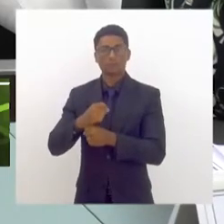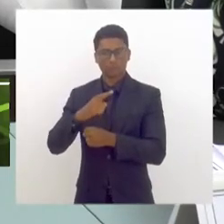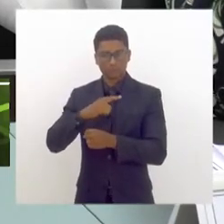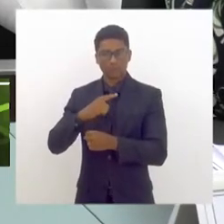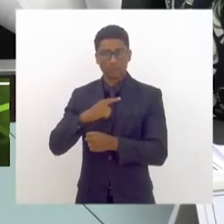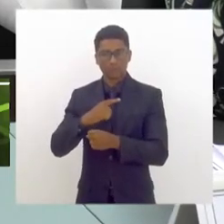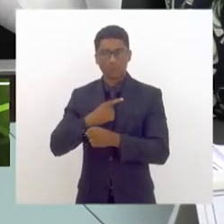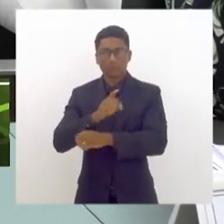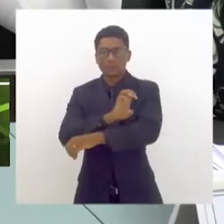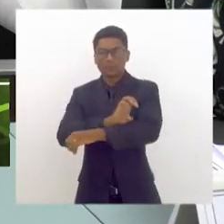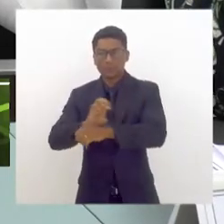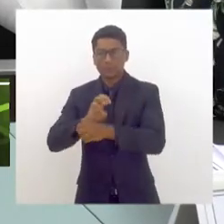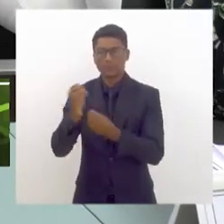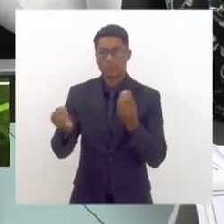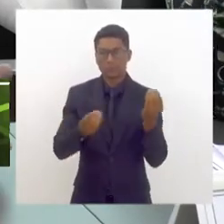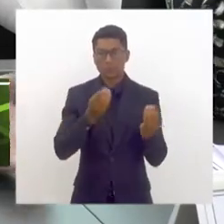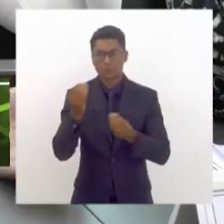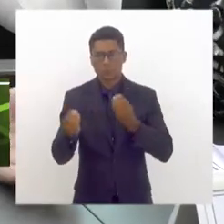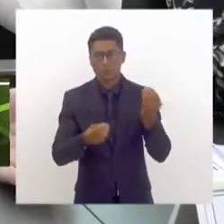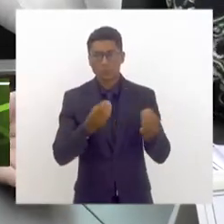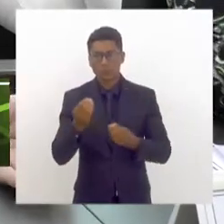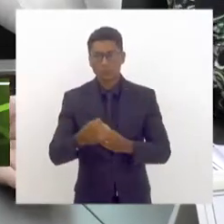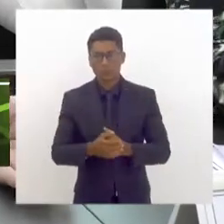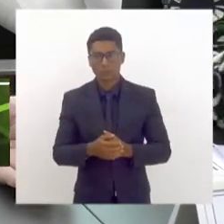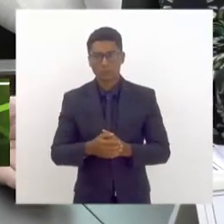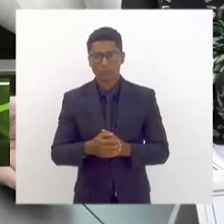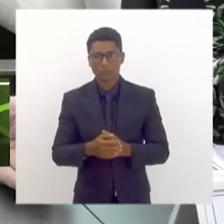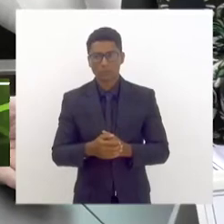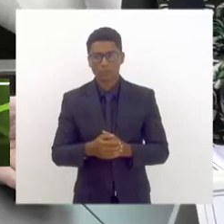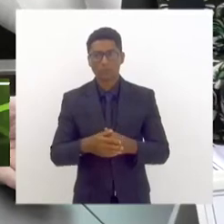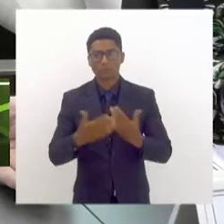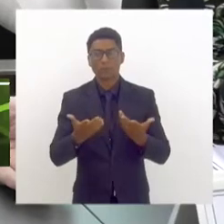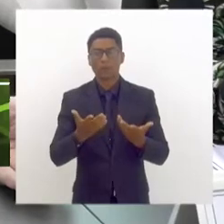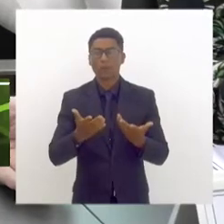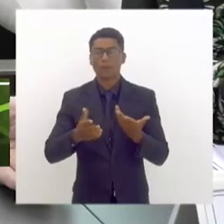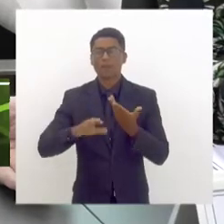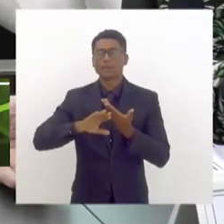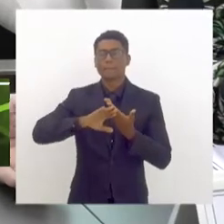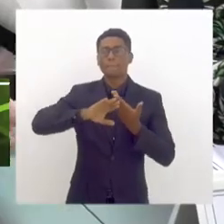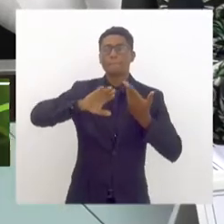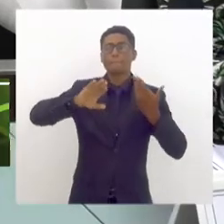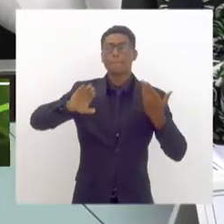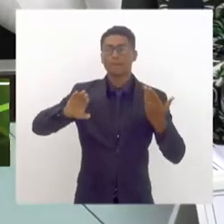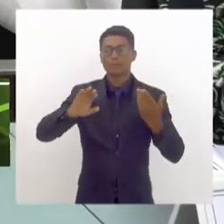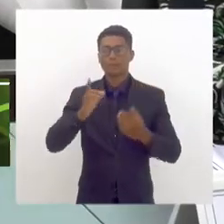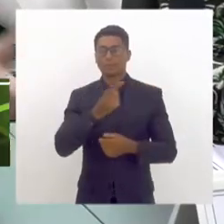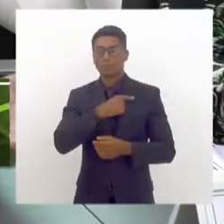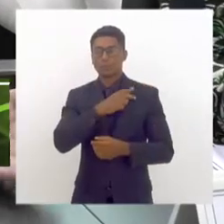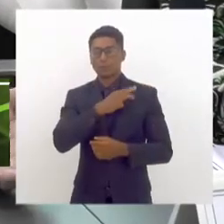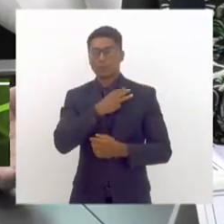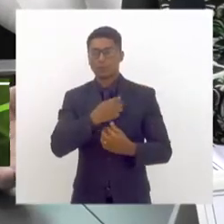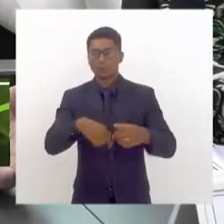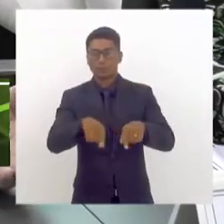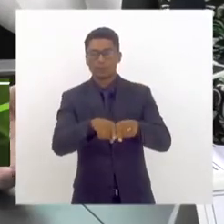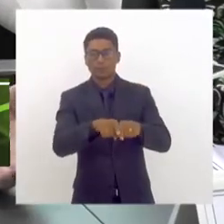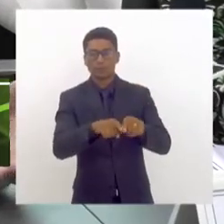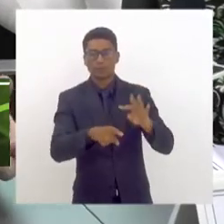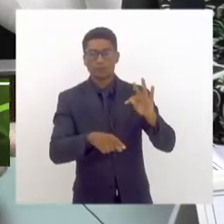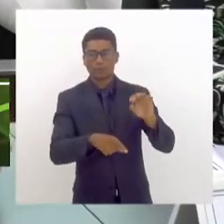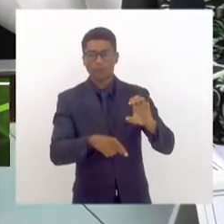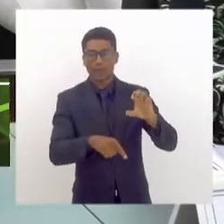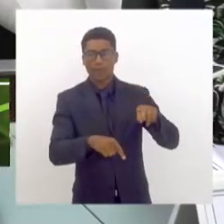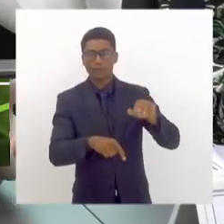pode ocorrer, e não só essa separação do técnico e do ensino médio, mas também a questão de como o estágio